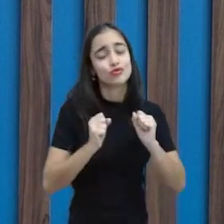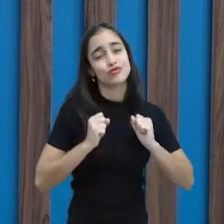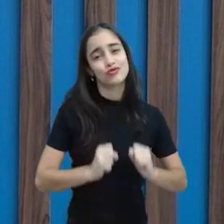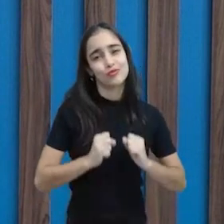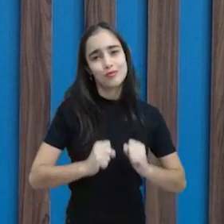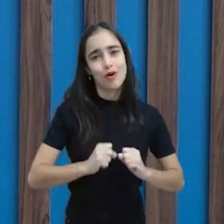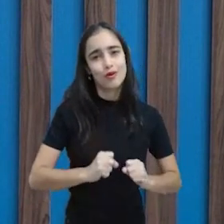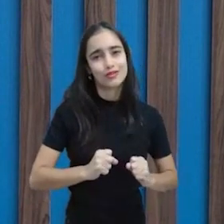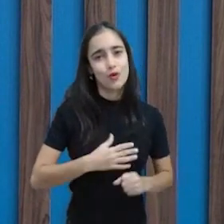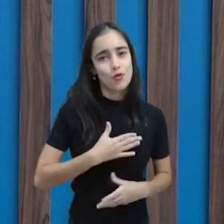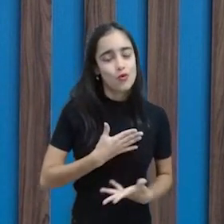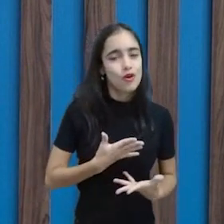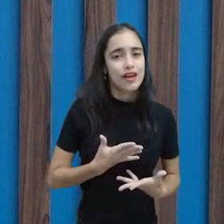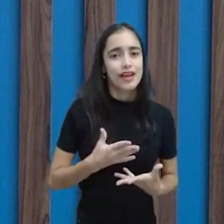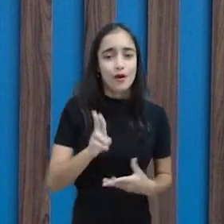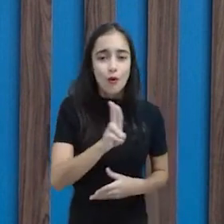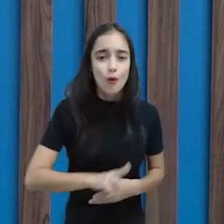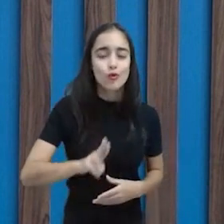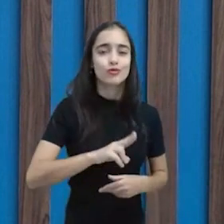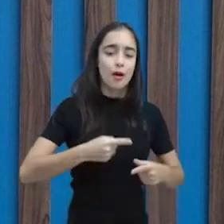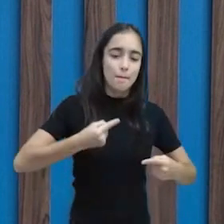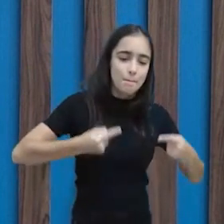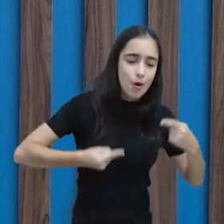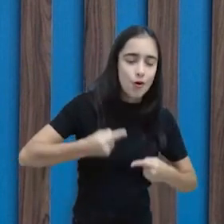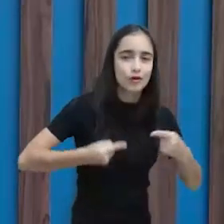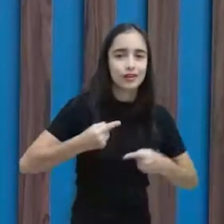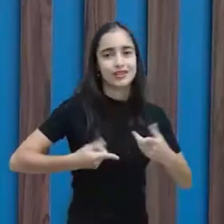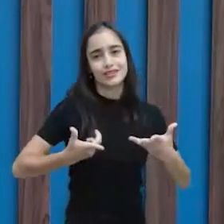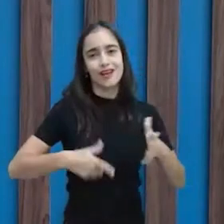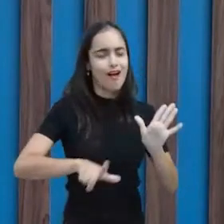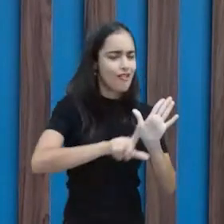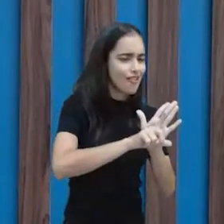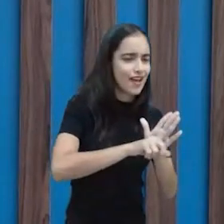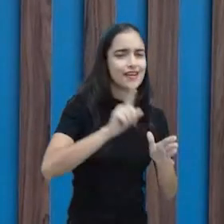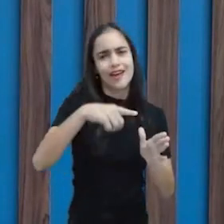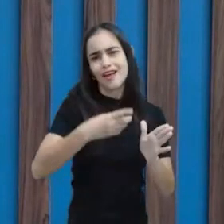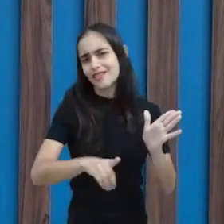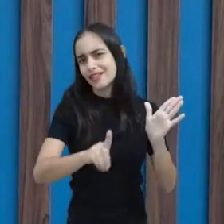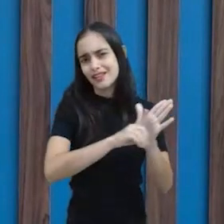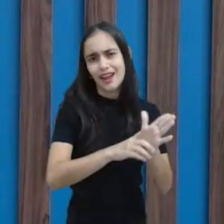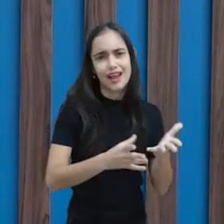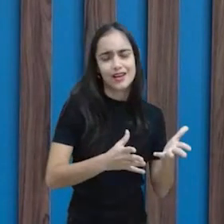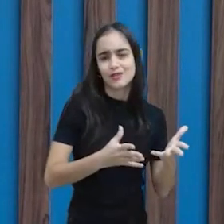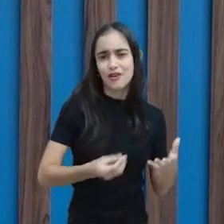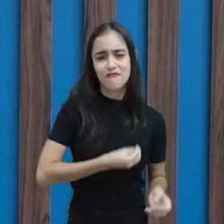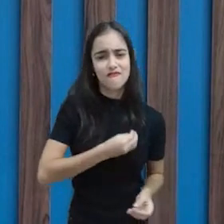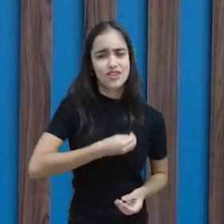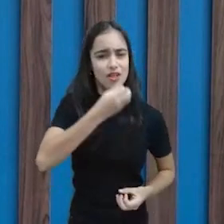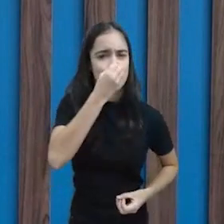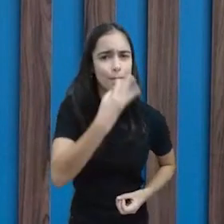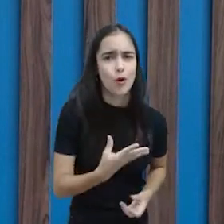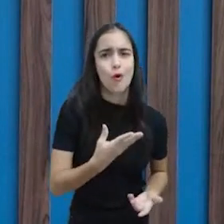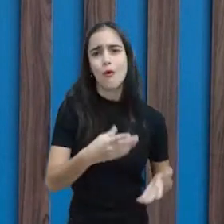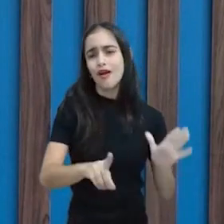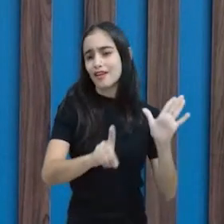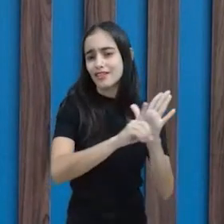do que as políticas, né, do que a lei traz para a gente, que é direito à qualidade de vida, direito à